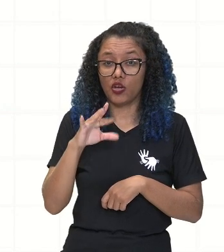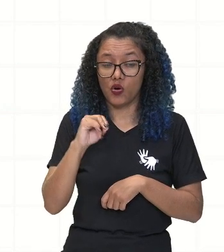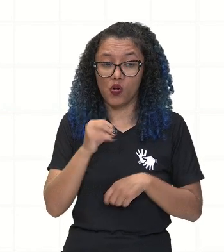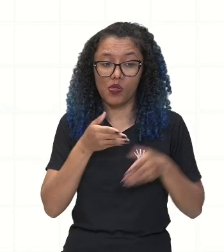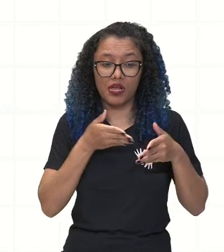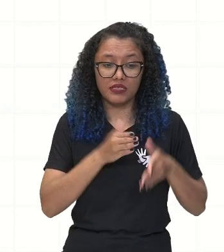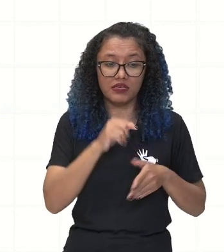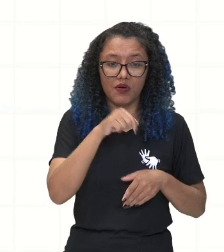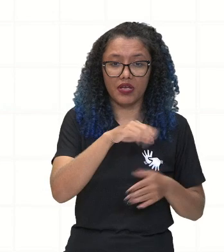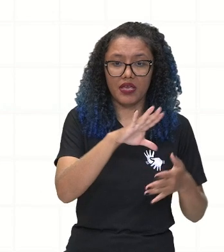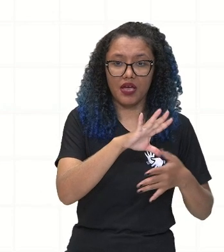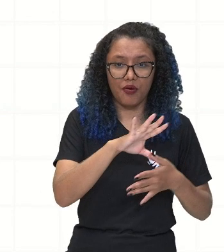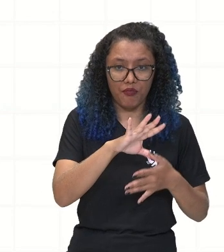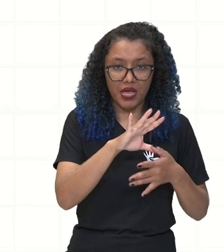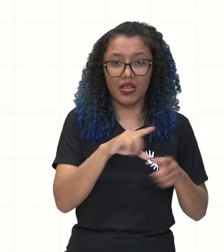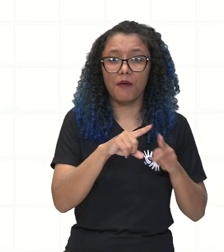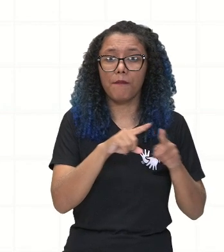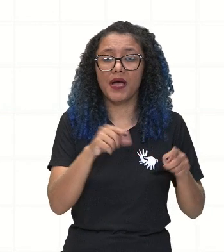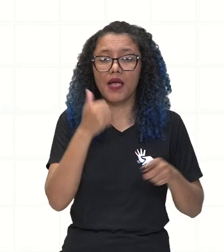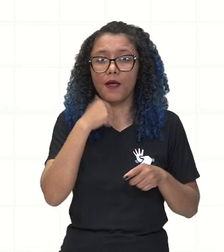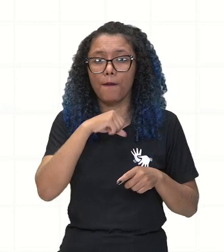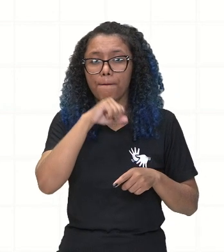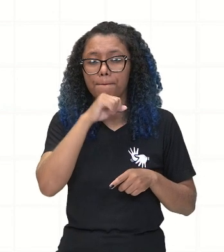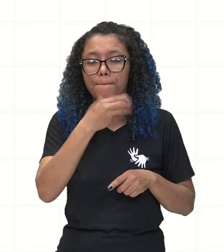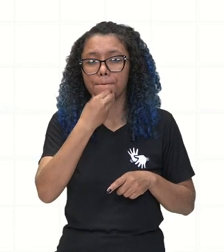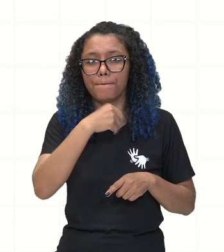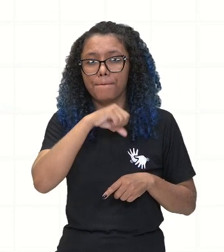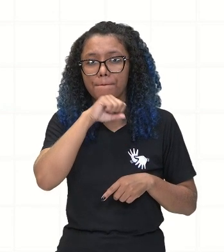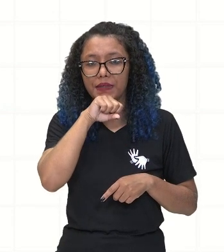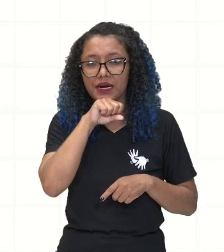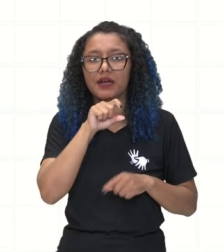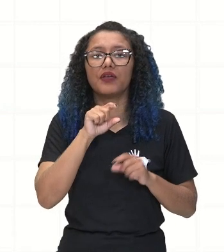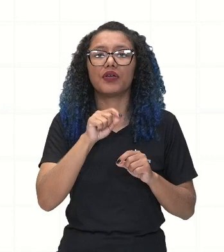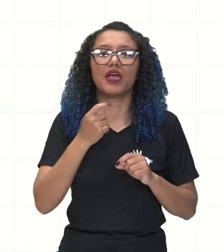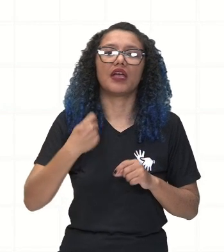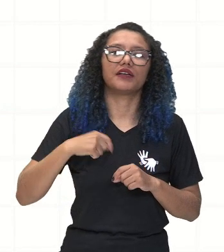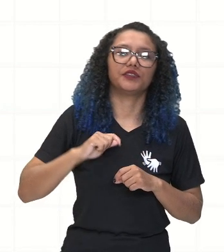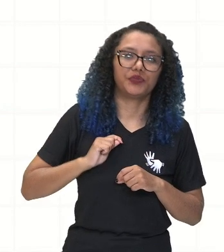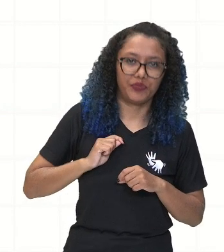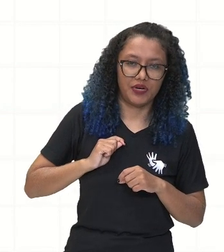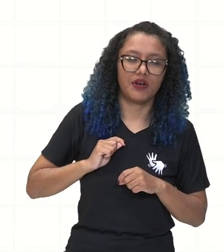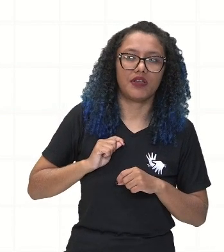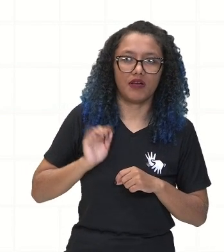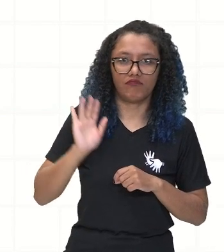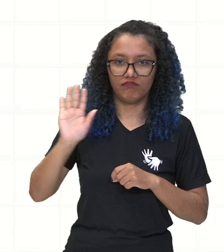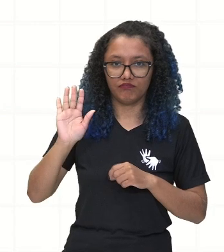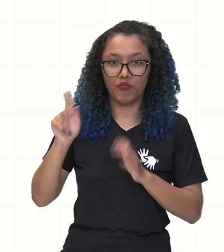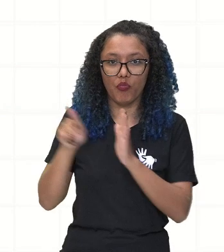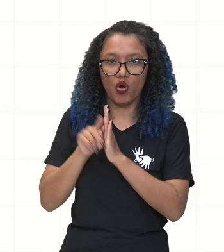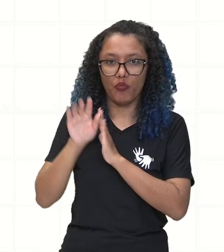de pai e mãe espanhóis. Eram chamados de crioulos. Qual era a sua função?